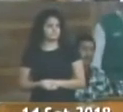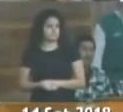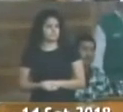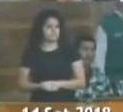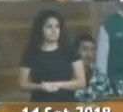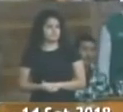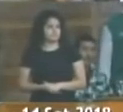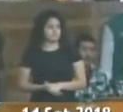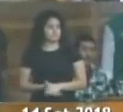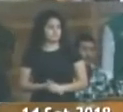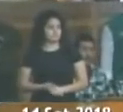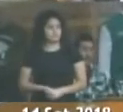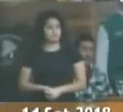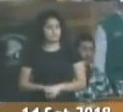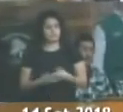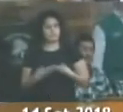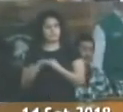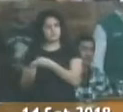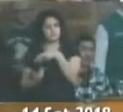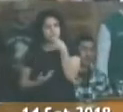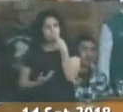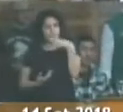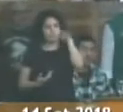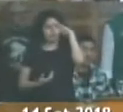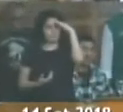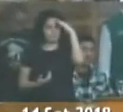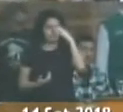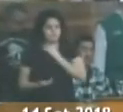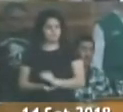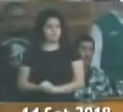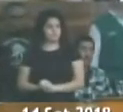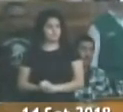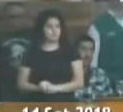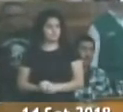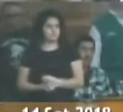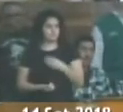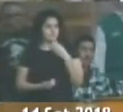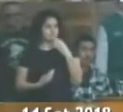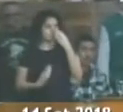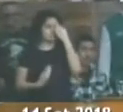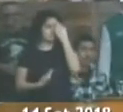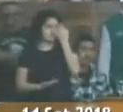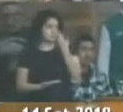Lardosa. Passar a palavra ao comandante. Obrigado.